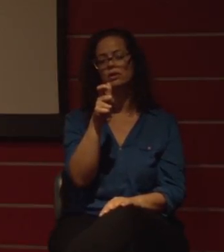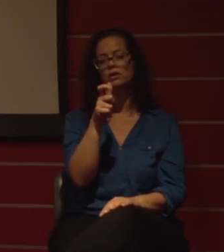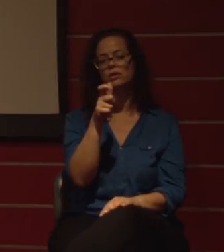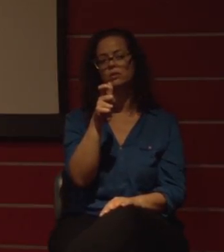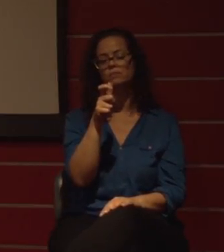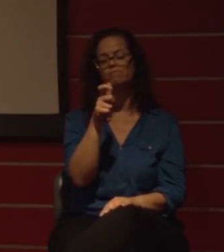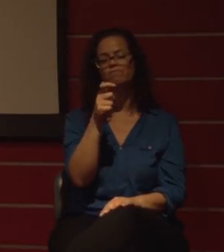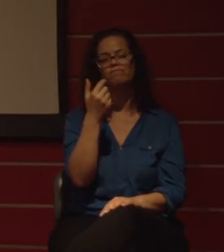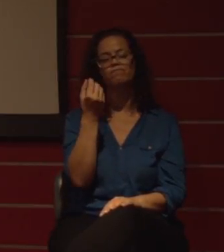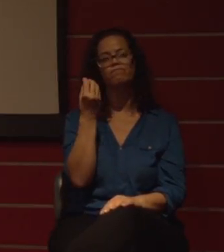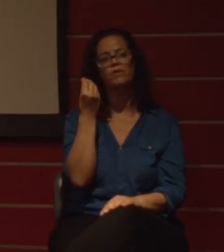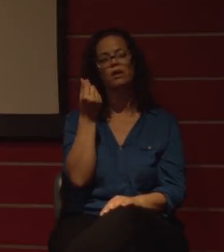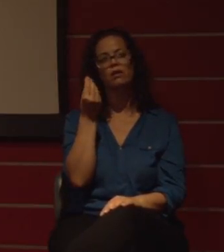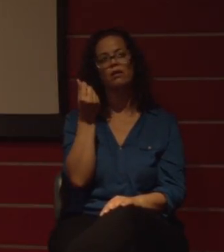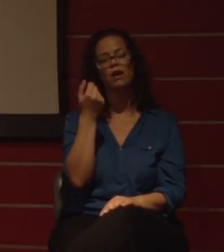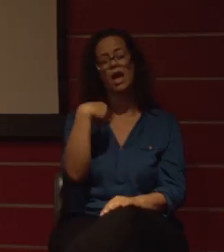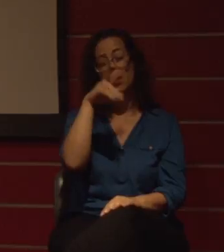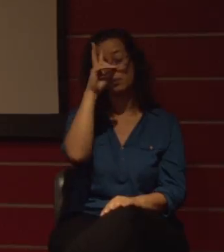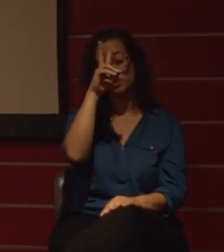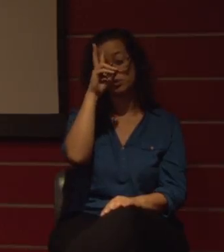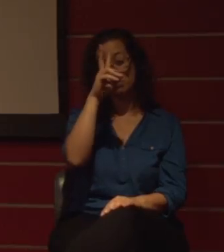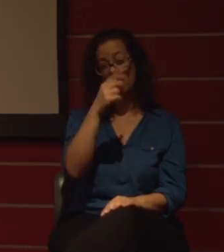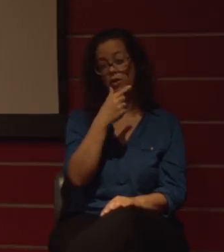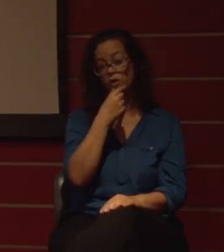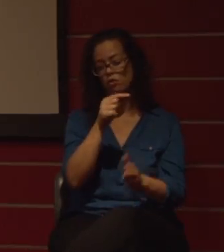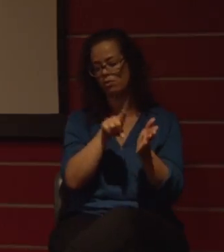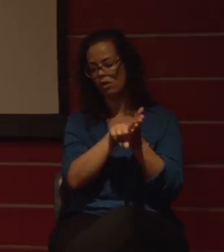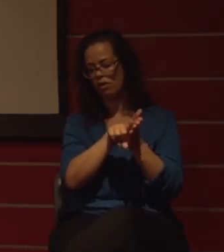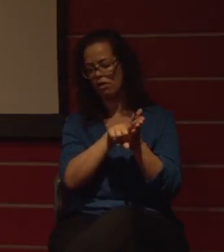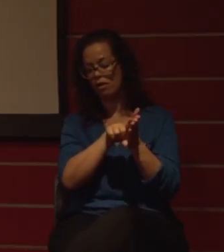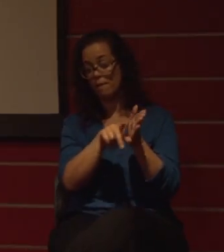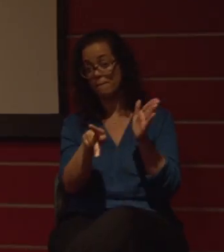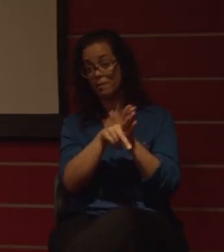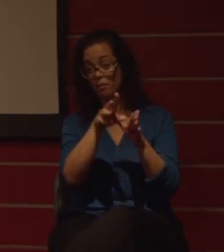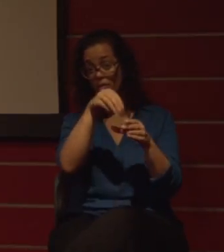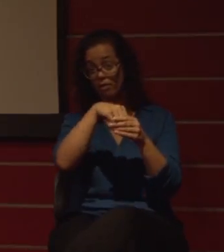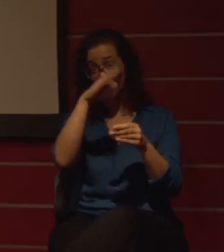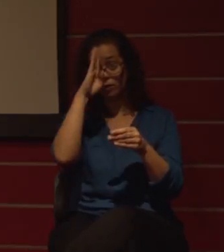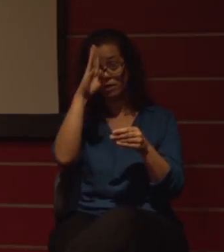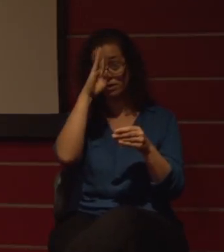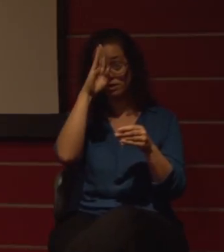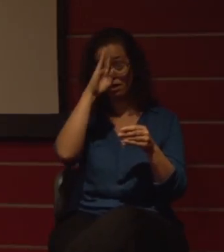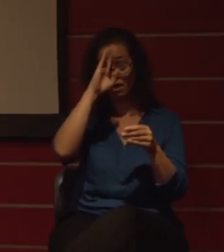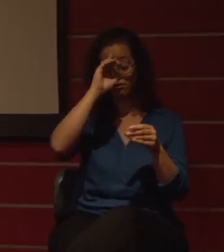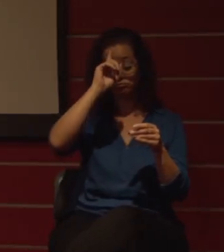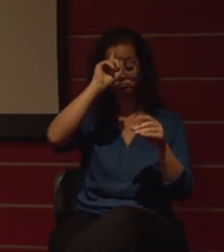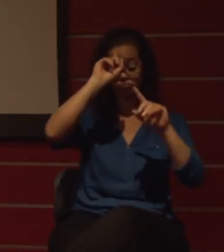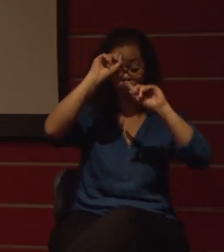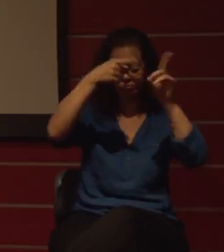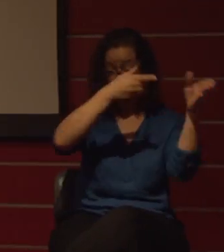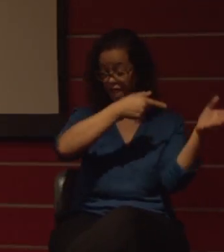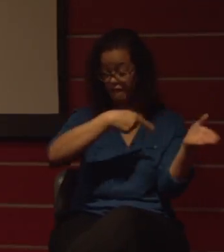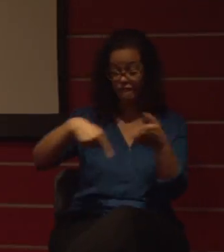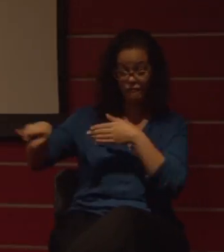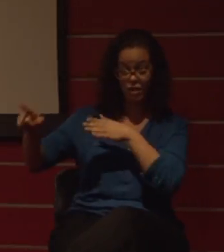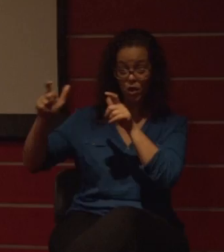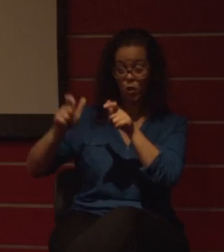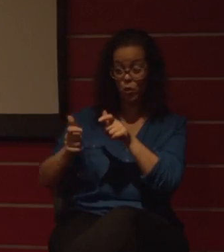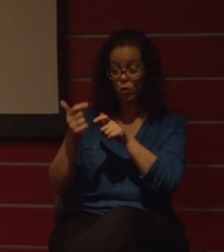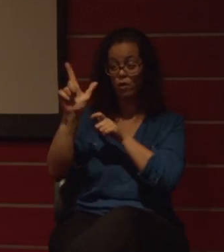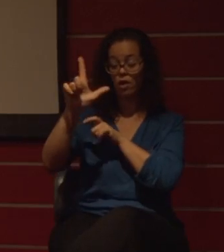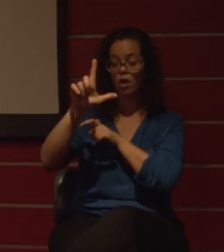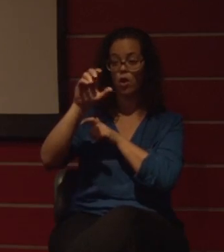e de um investigador né do exército que é mandado para uma cidade para um local da da da